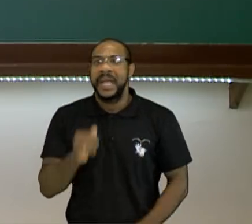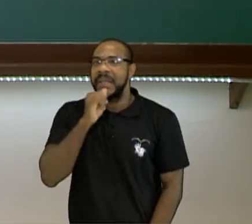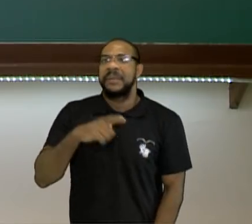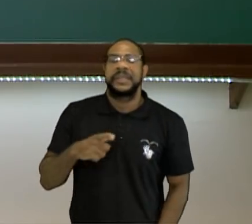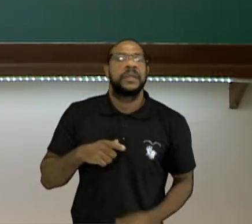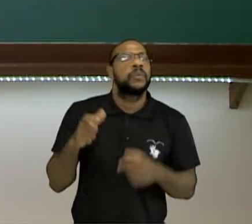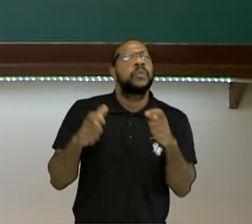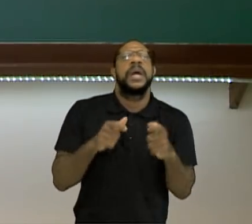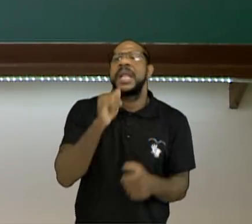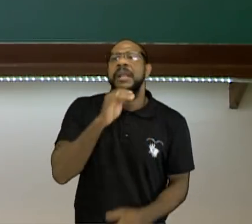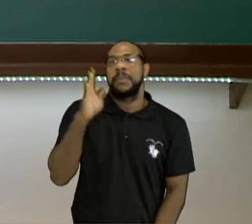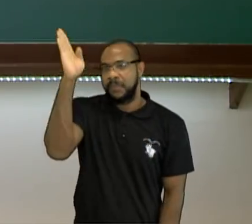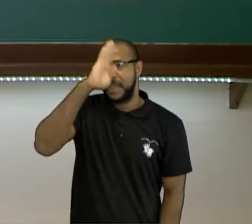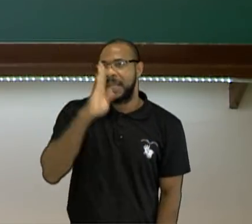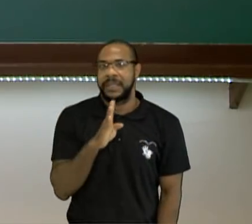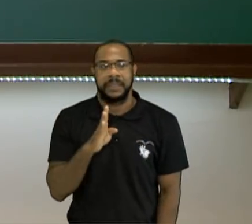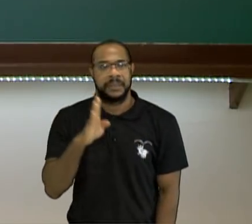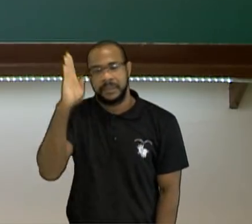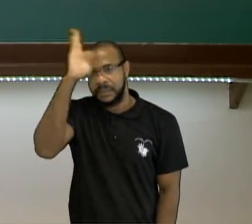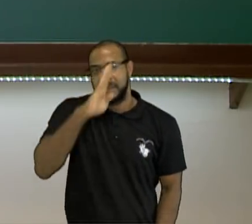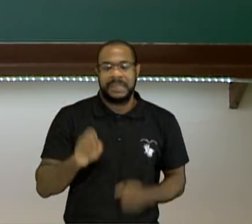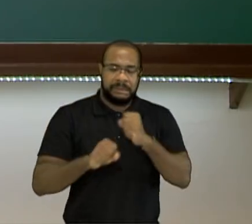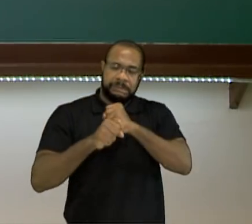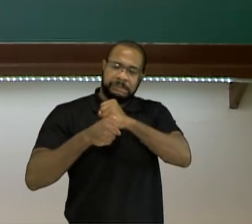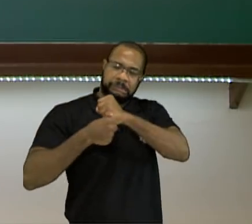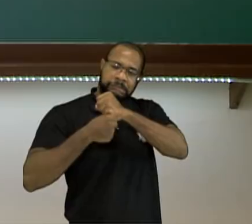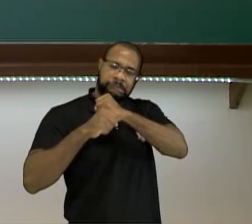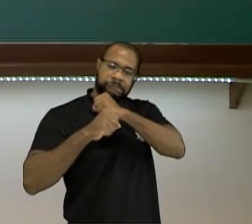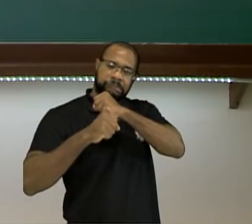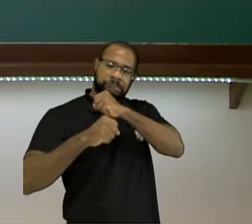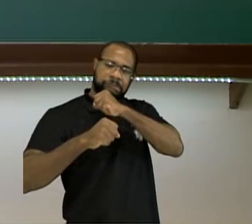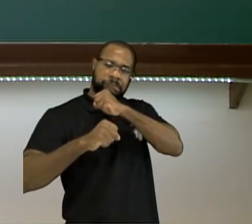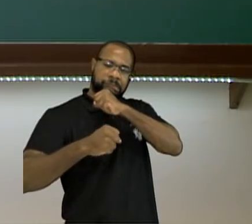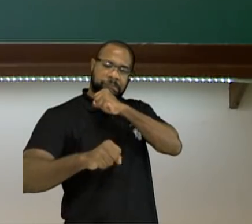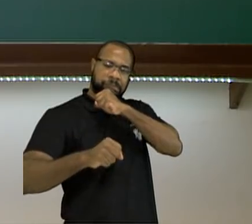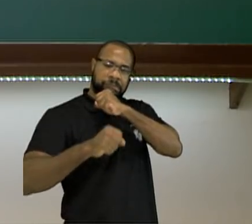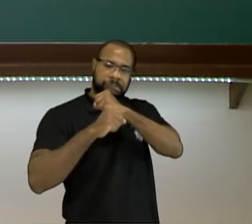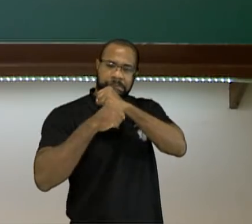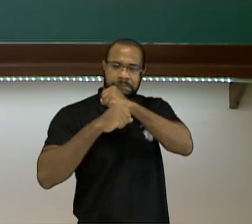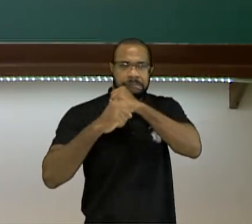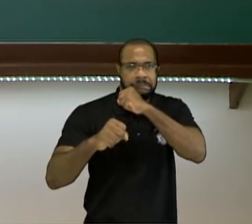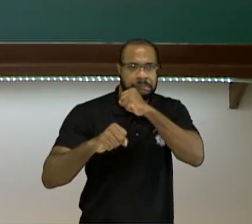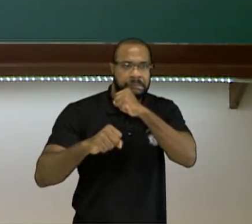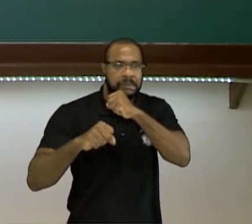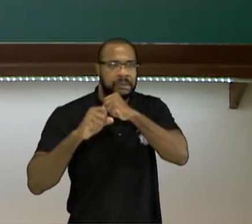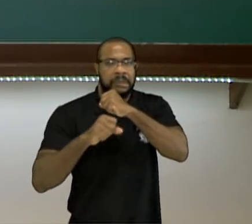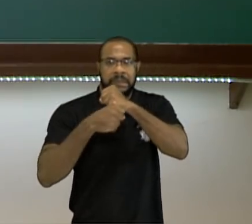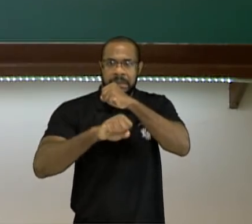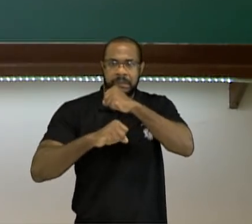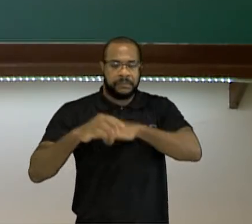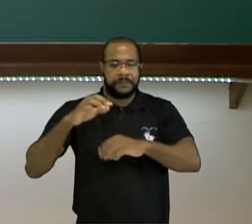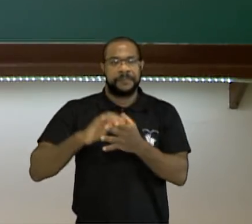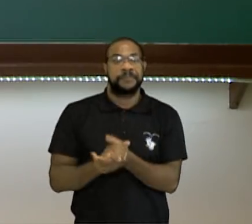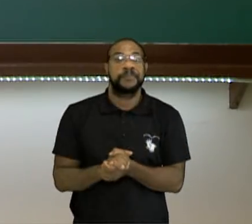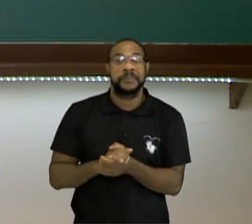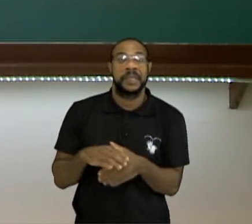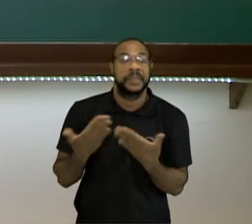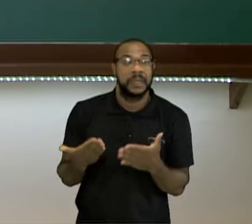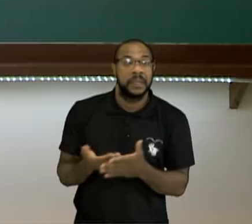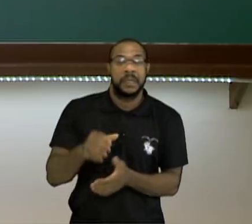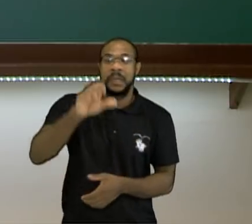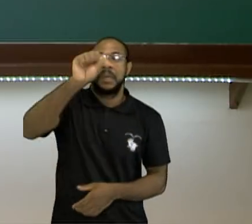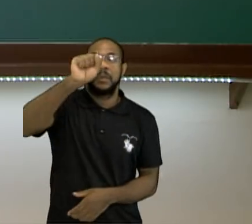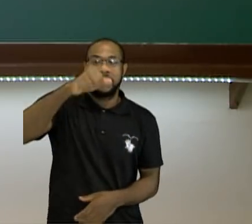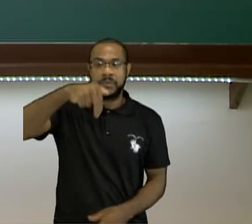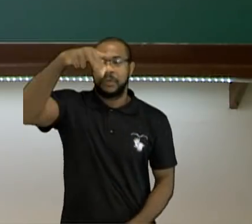como é o caso do Brasil, que é extenso no sentido da latitude, no sentido norte-sul, eu vou ter